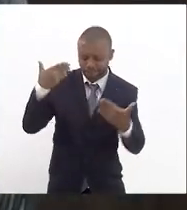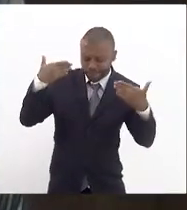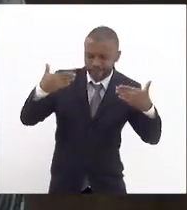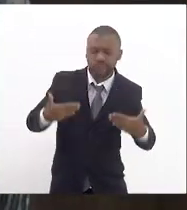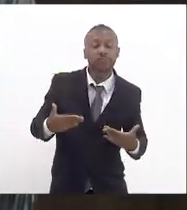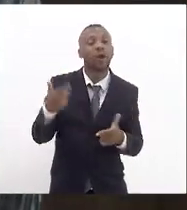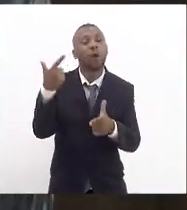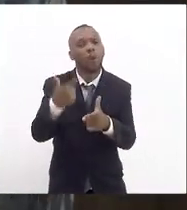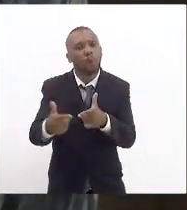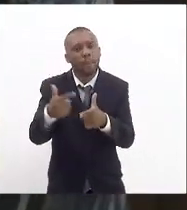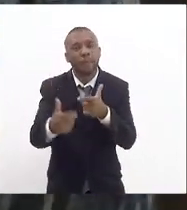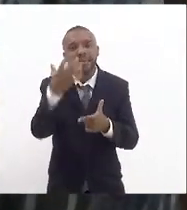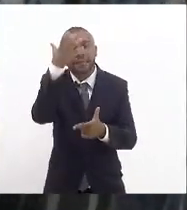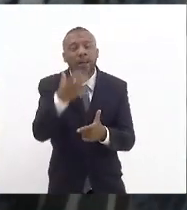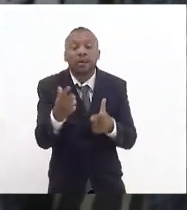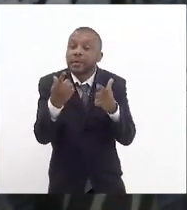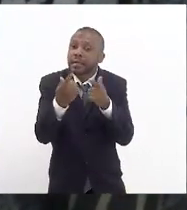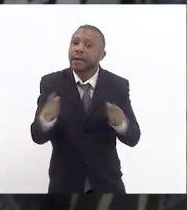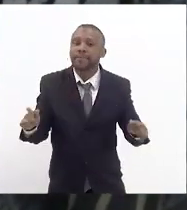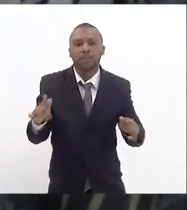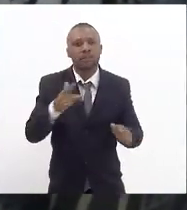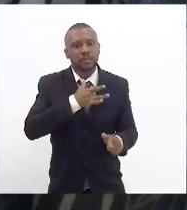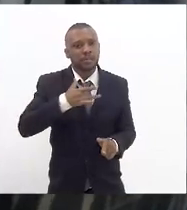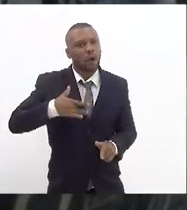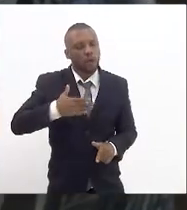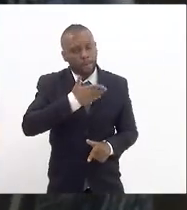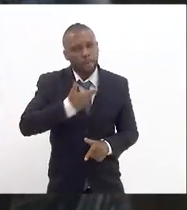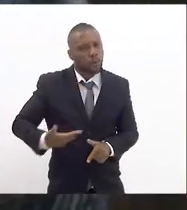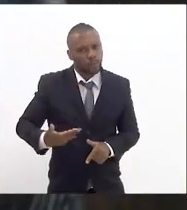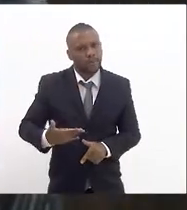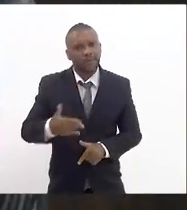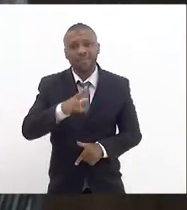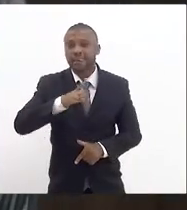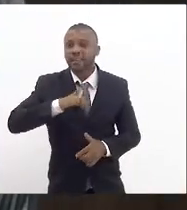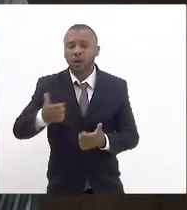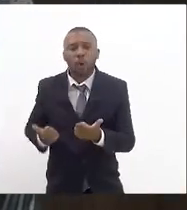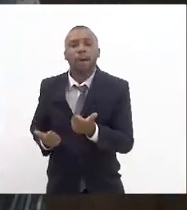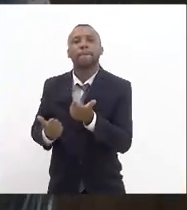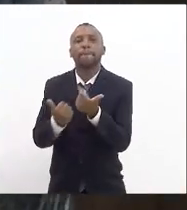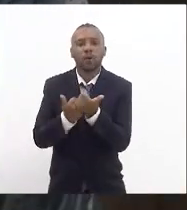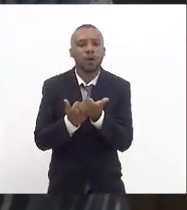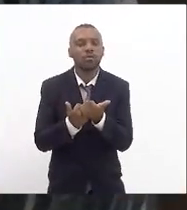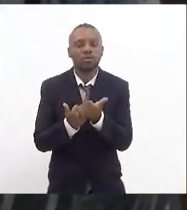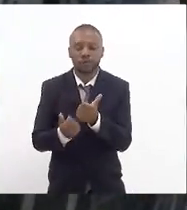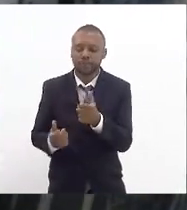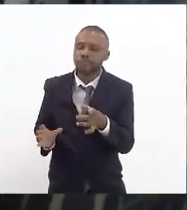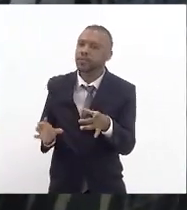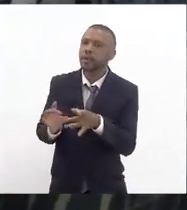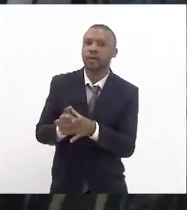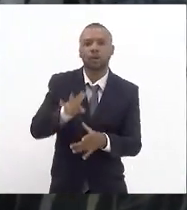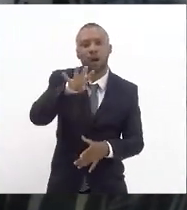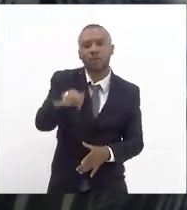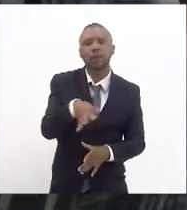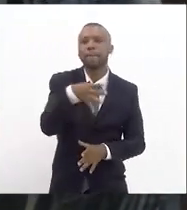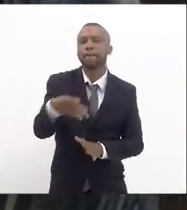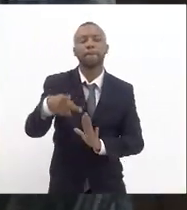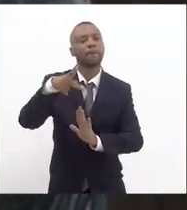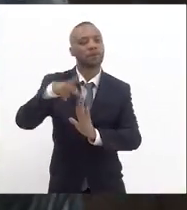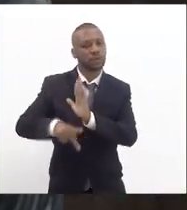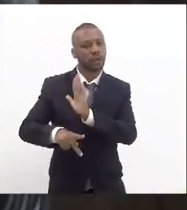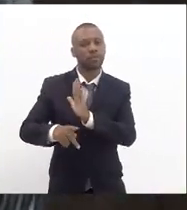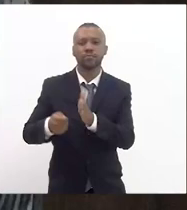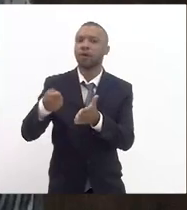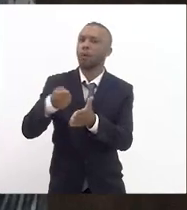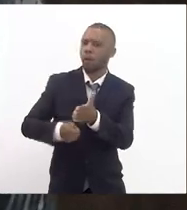problema sério, gravíssimo de saúde pública, que terá o apoio aí através desse programa de